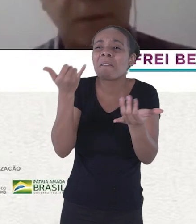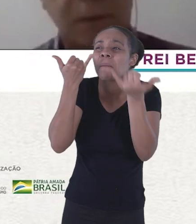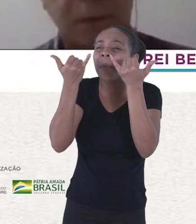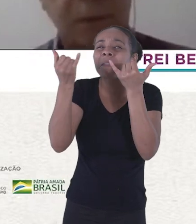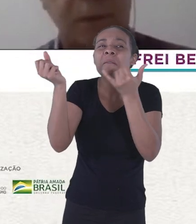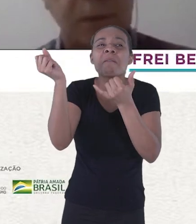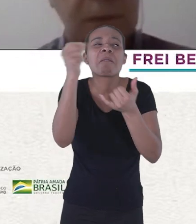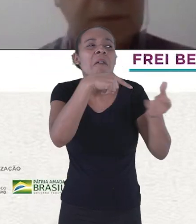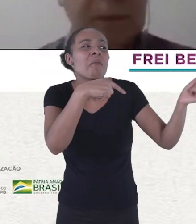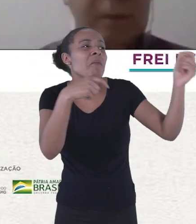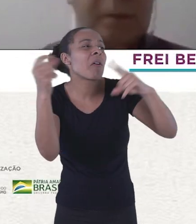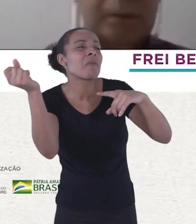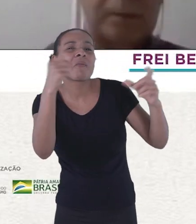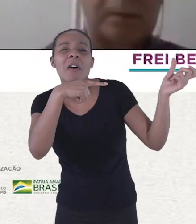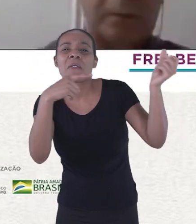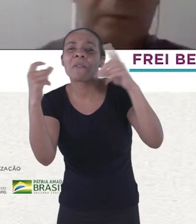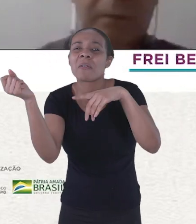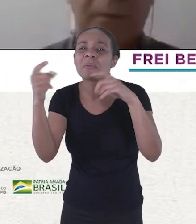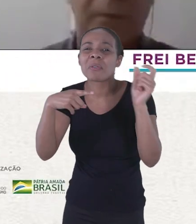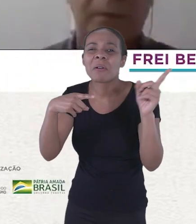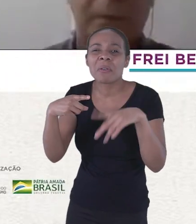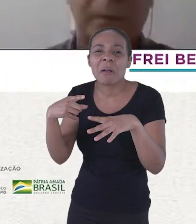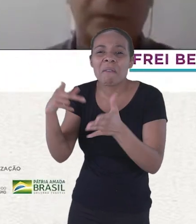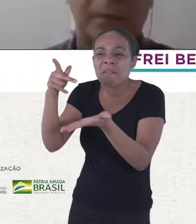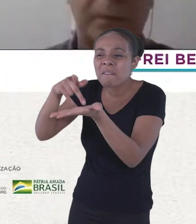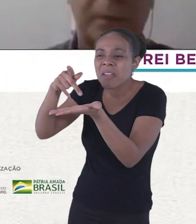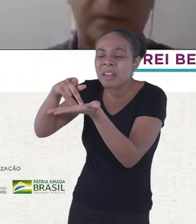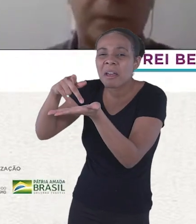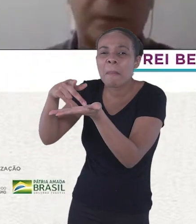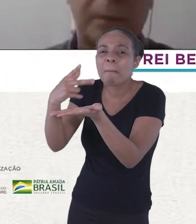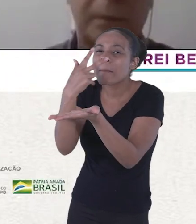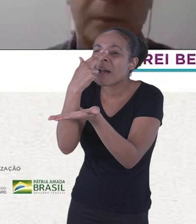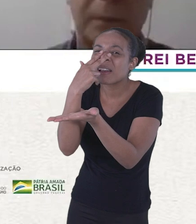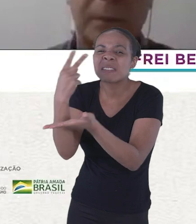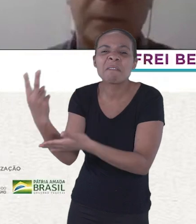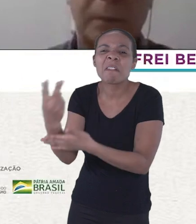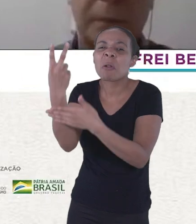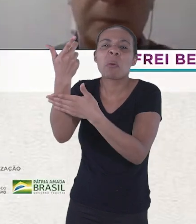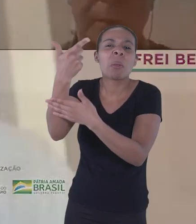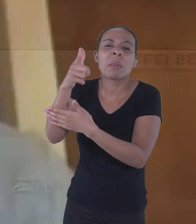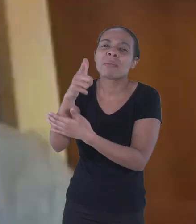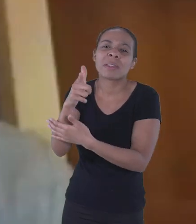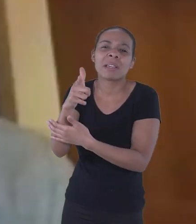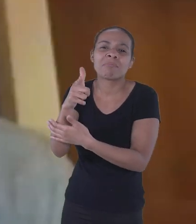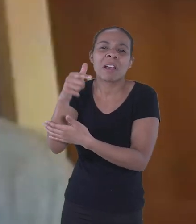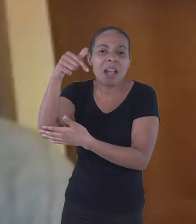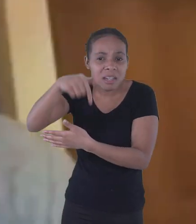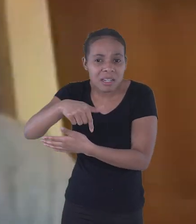está completamente desprestigiada da vida política e social do nosso